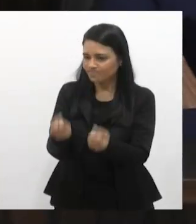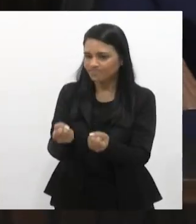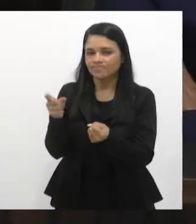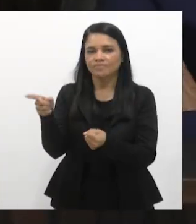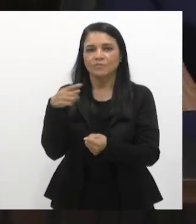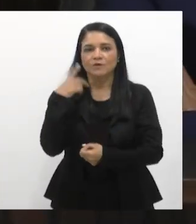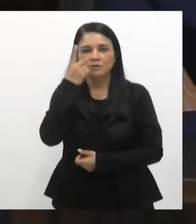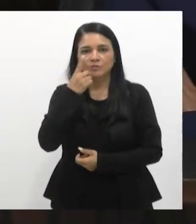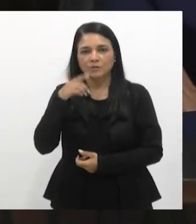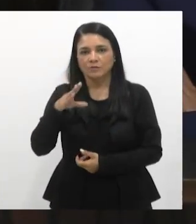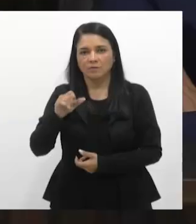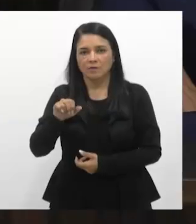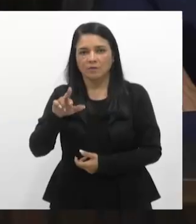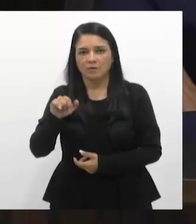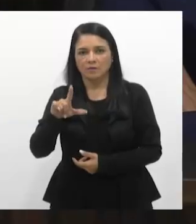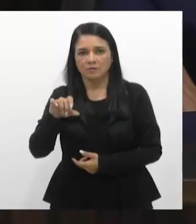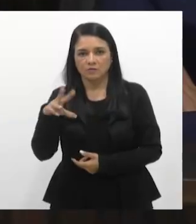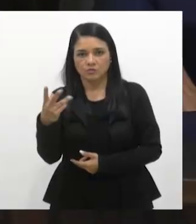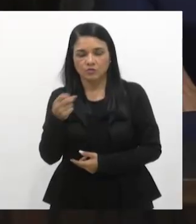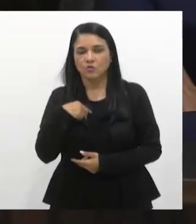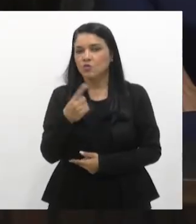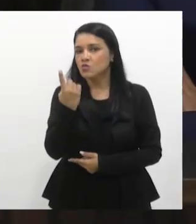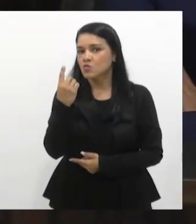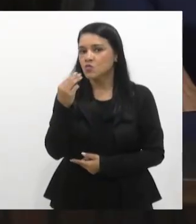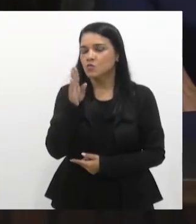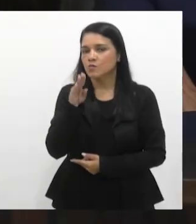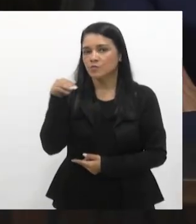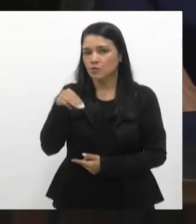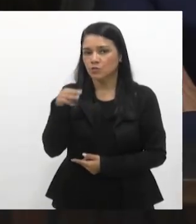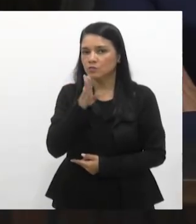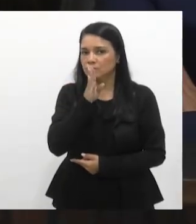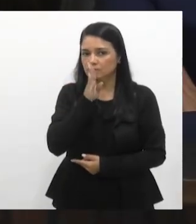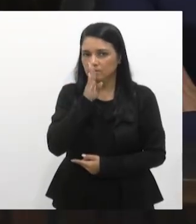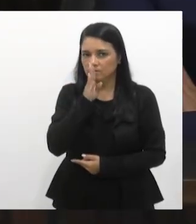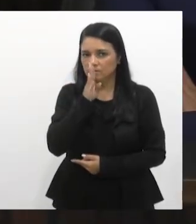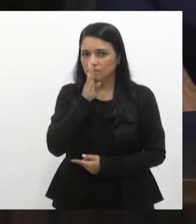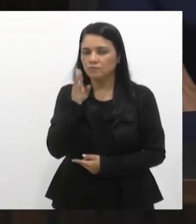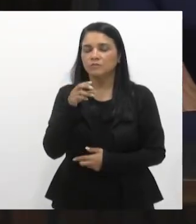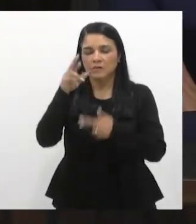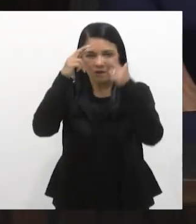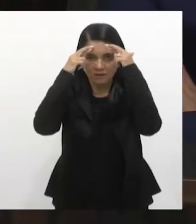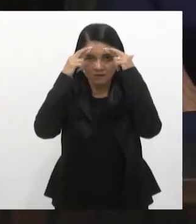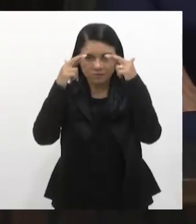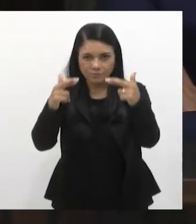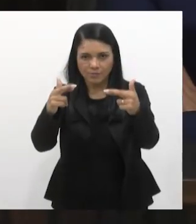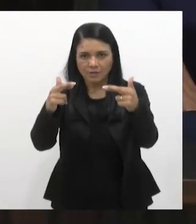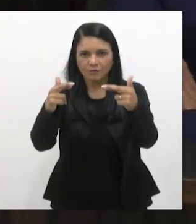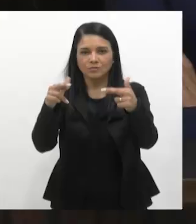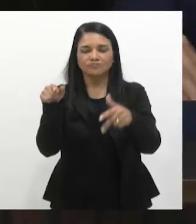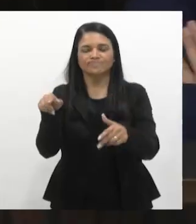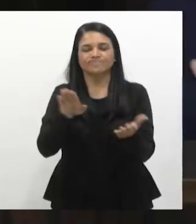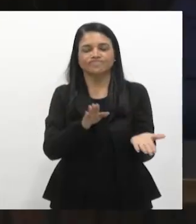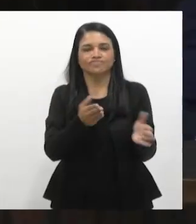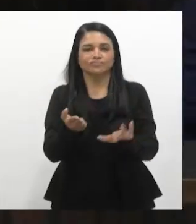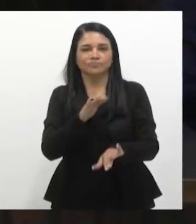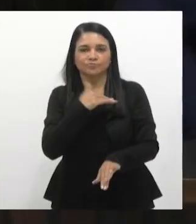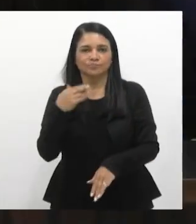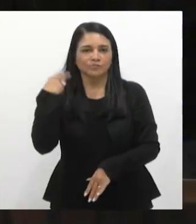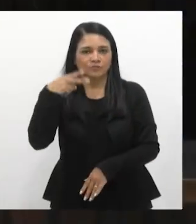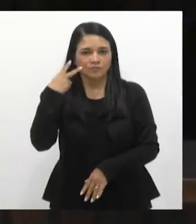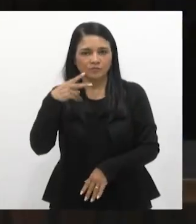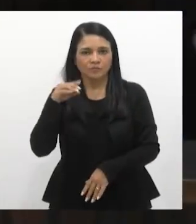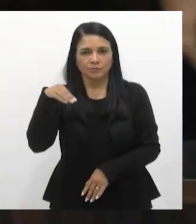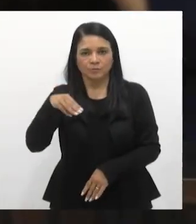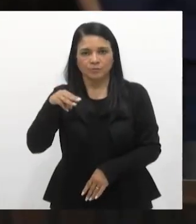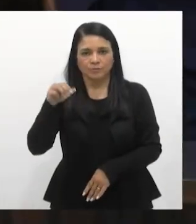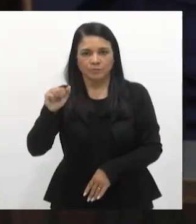deputado Carlinhos BNH, que façamos 1 minuto de silêncio em respeito a essa perda lastimável do vereador